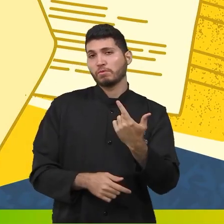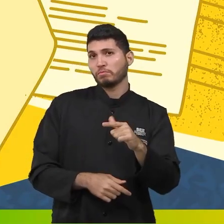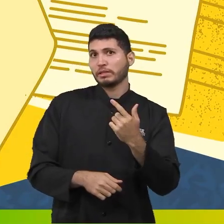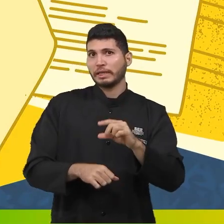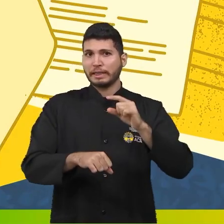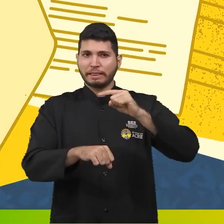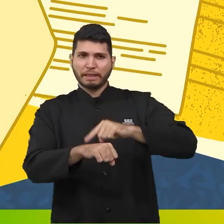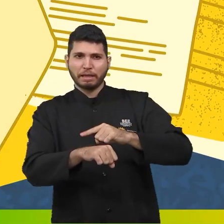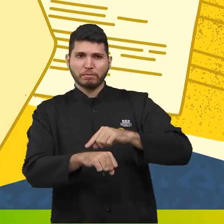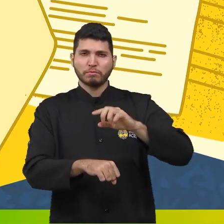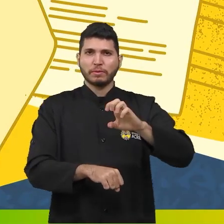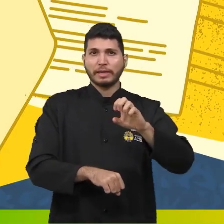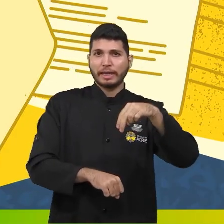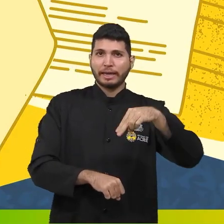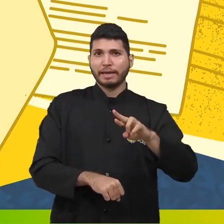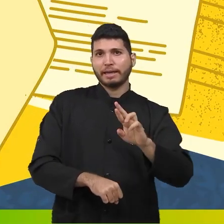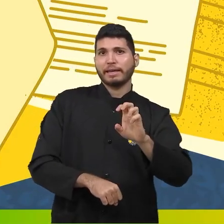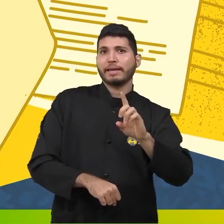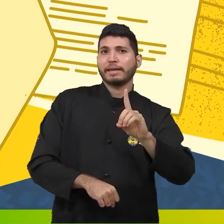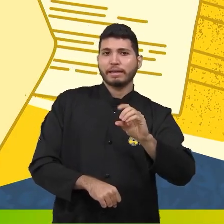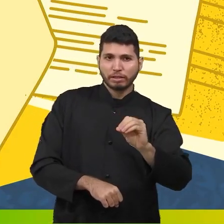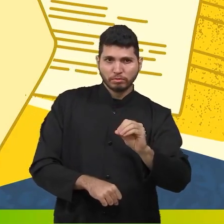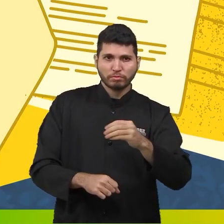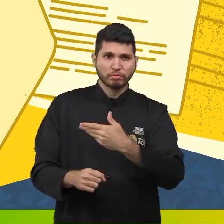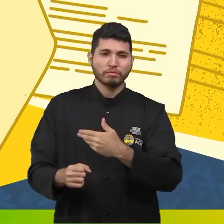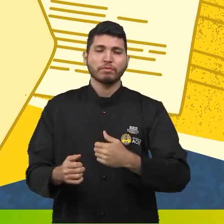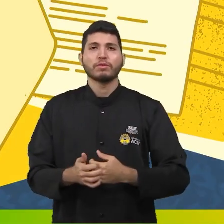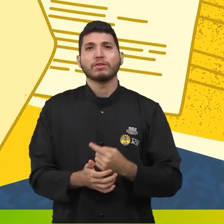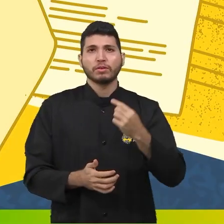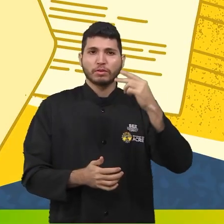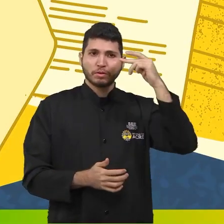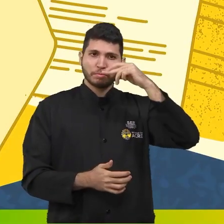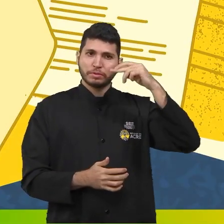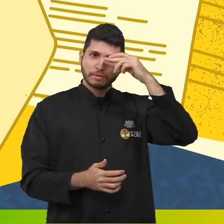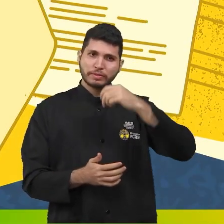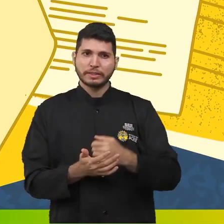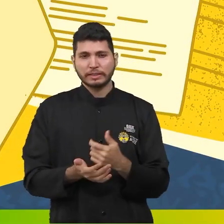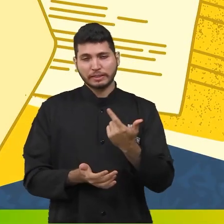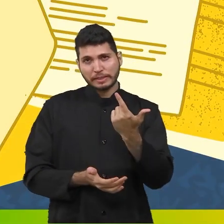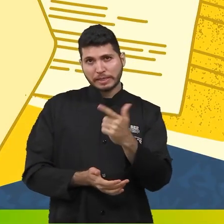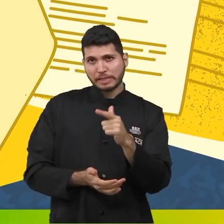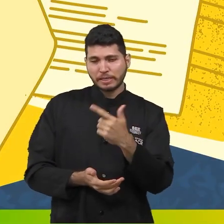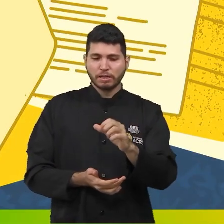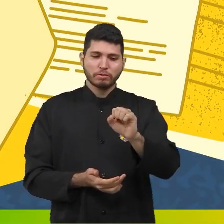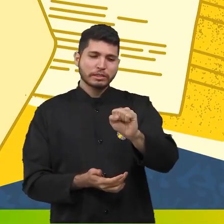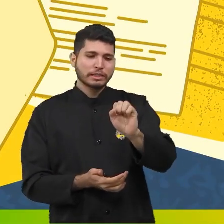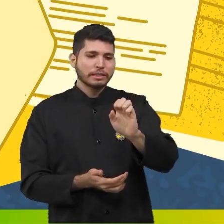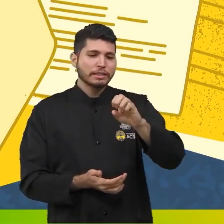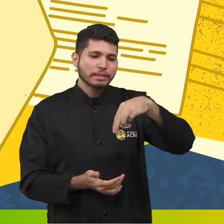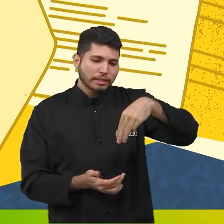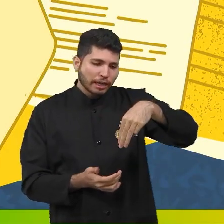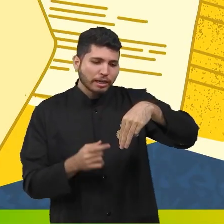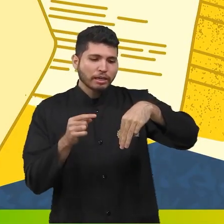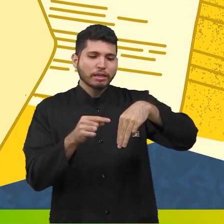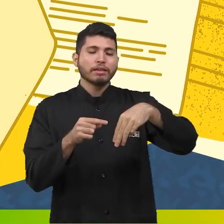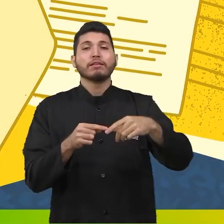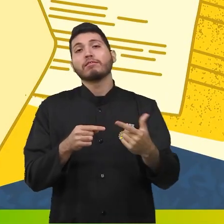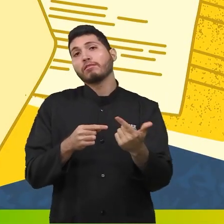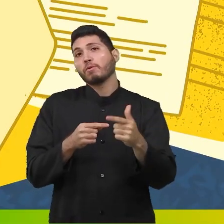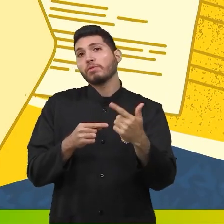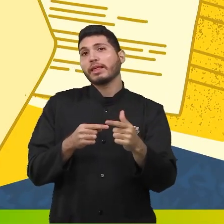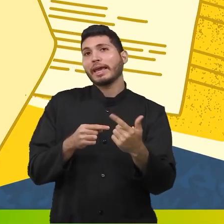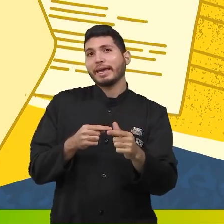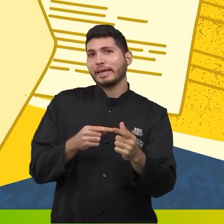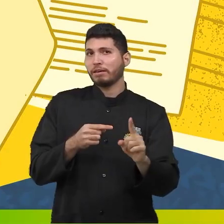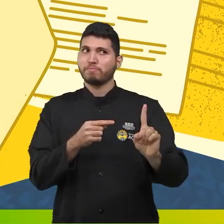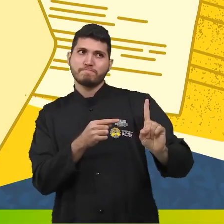a gente observou aí que nas demais questões sempre vai ter esse sem, que é a palavra-chave da negação. Então,